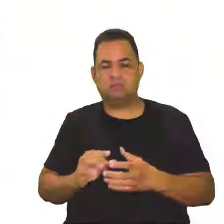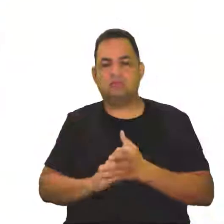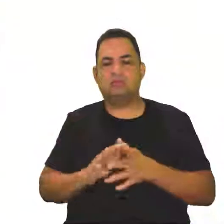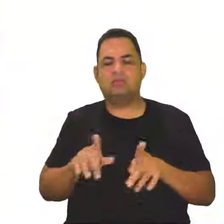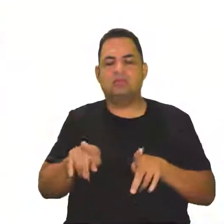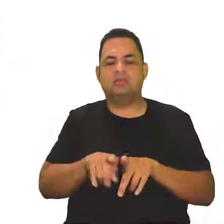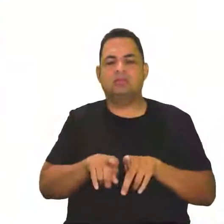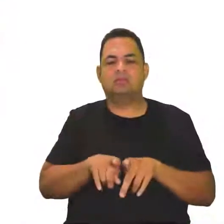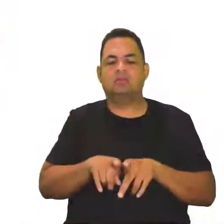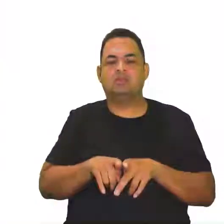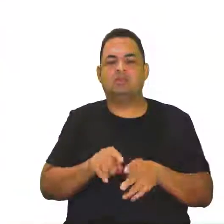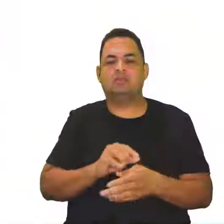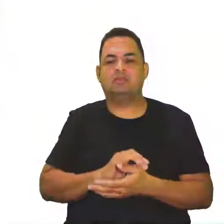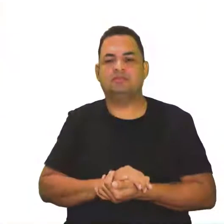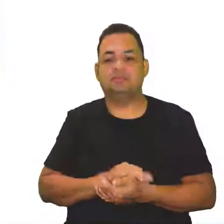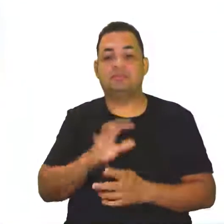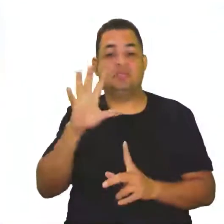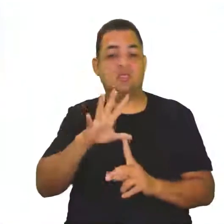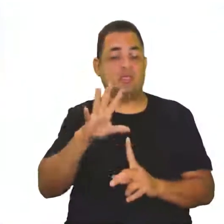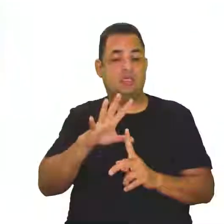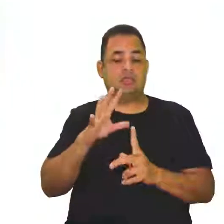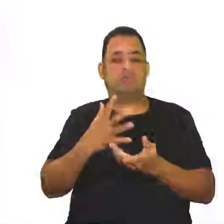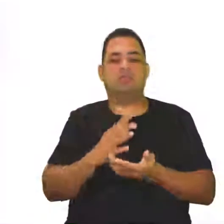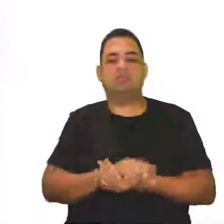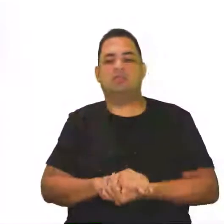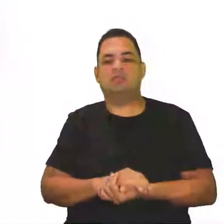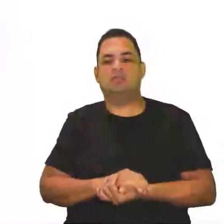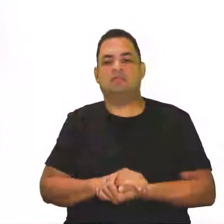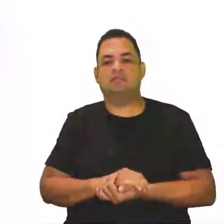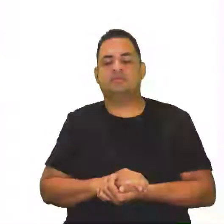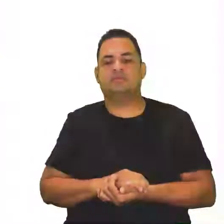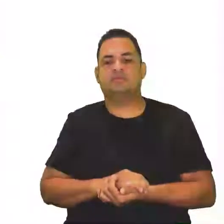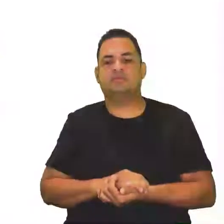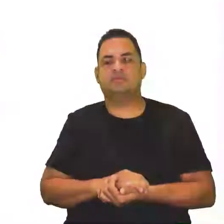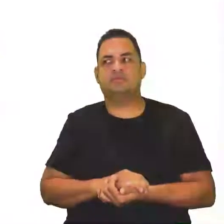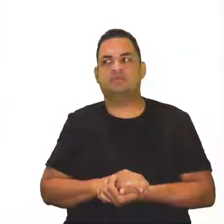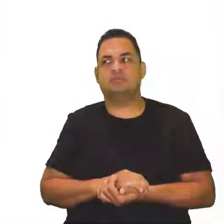a questão dos raios influenciando, né?